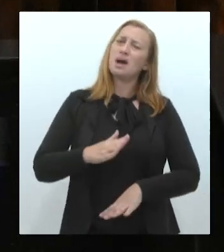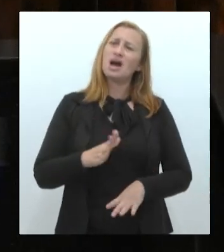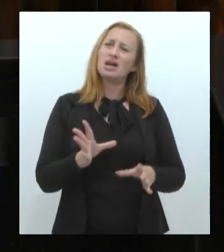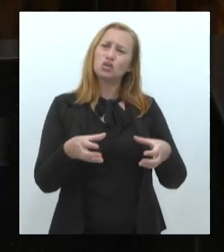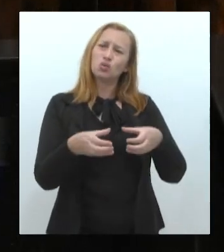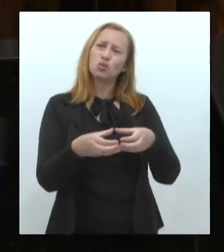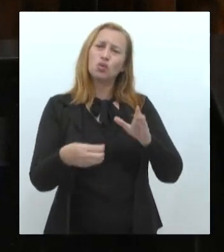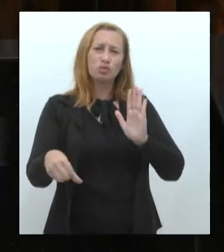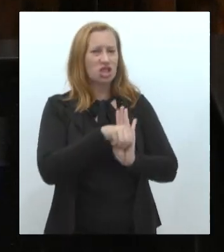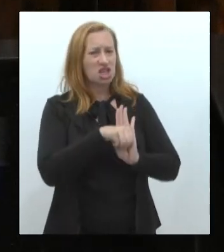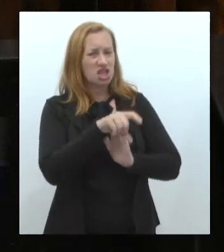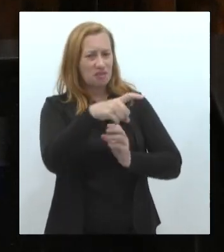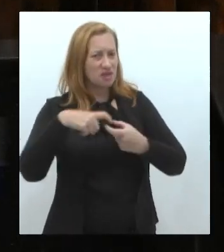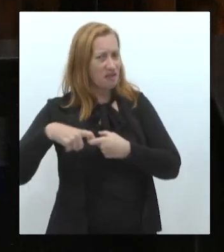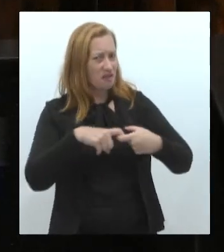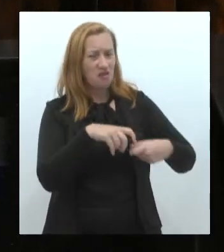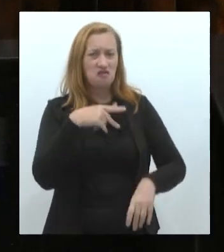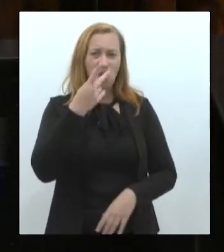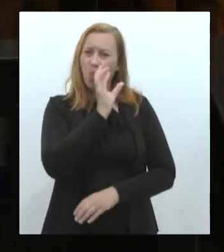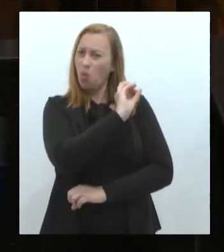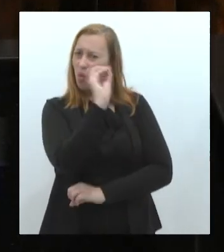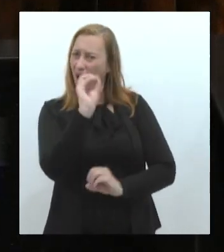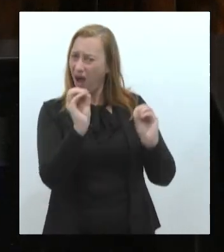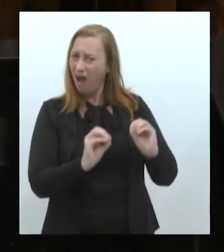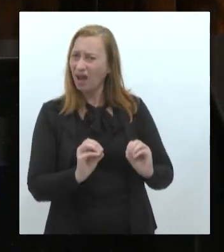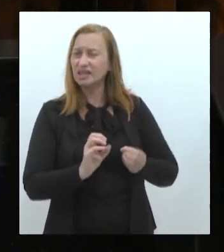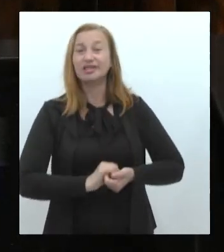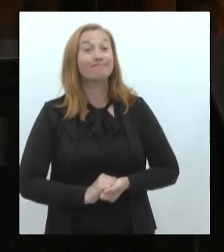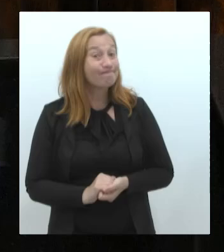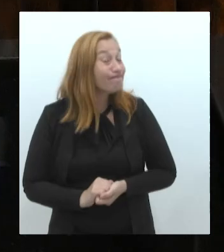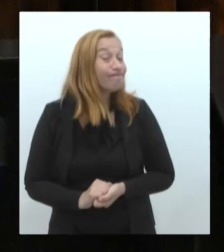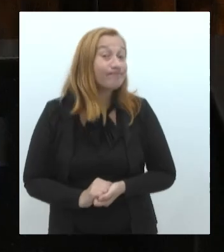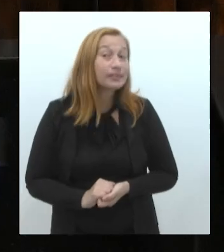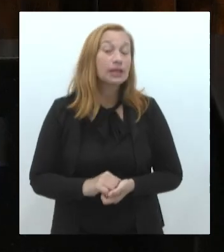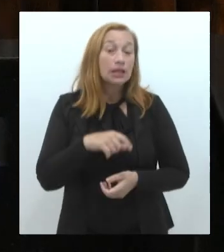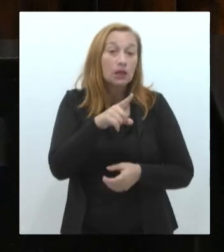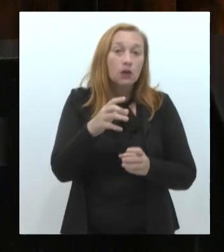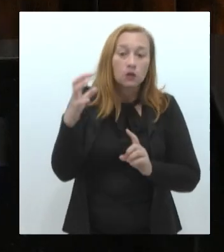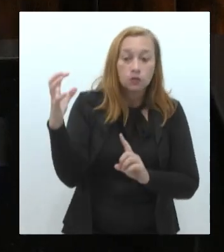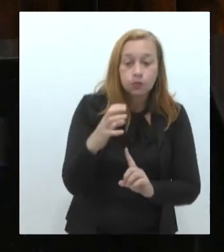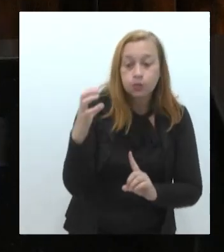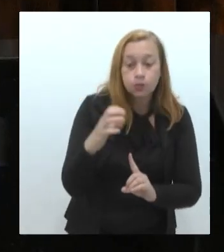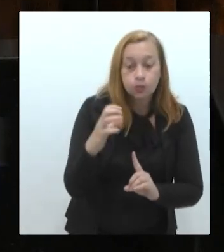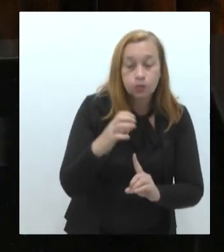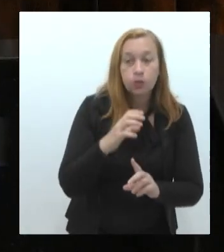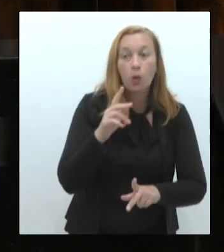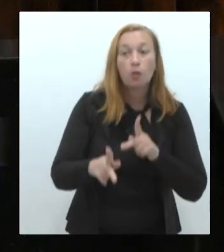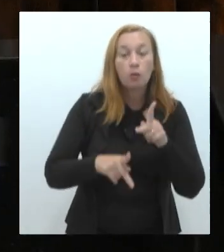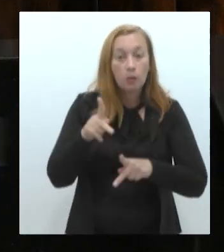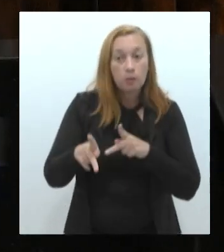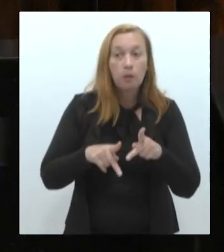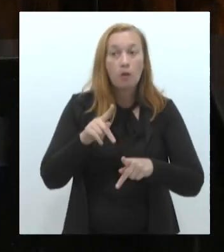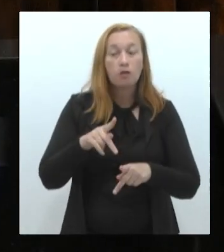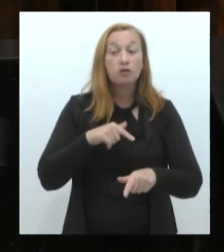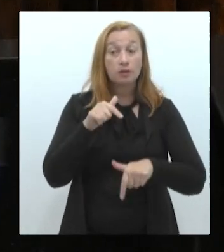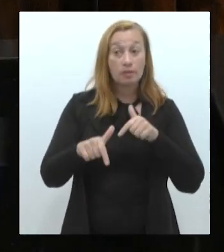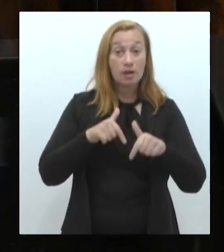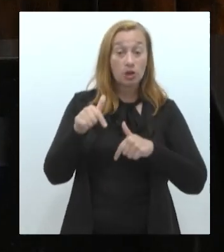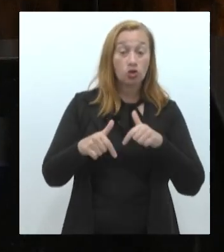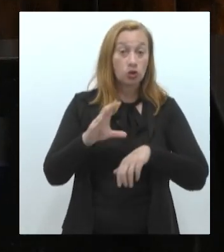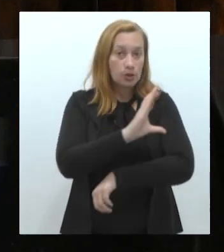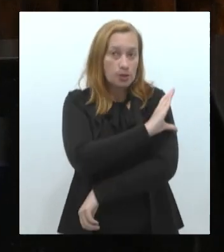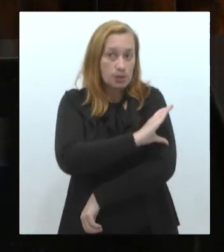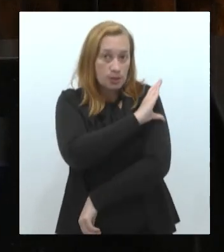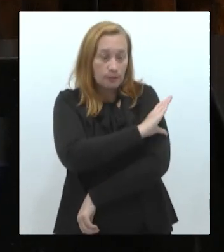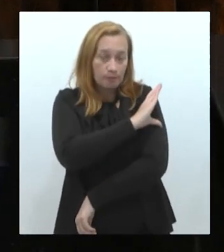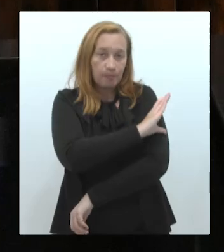falou. A máfia a qual age atormentando o cidadão trabalhador de Campos, age